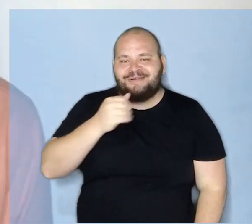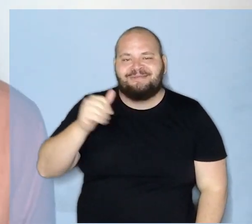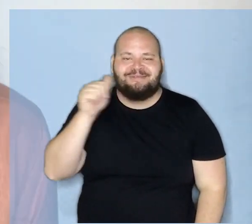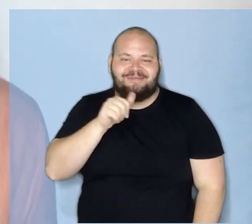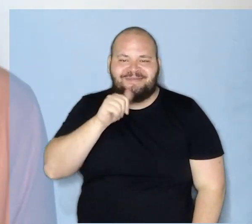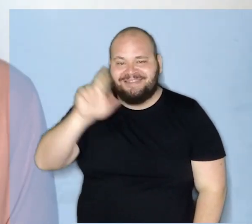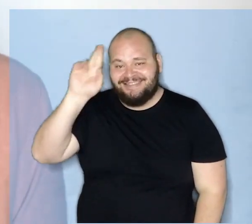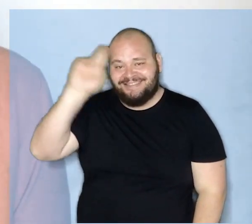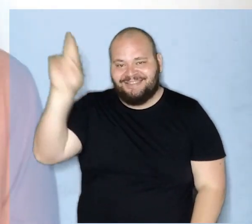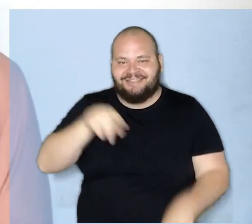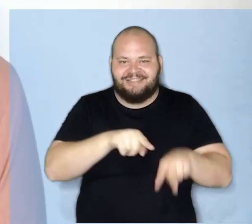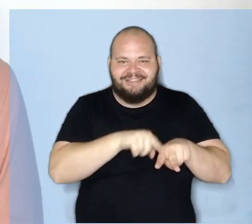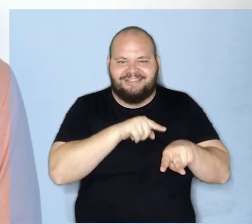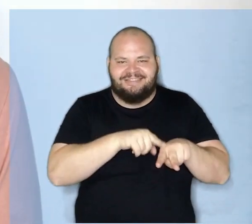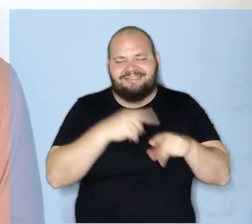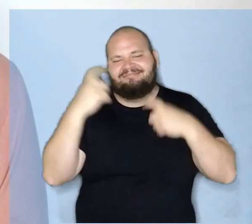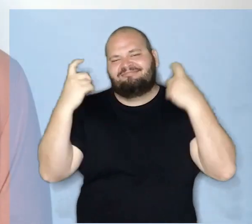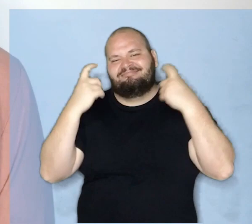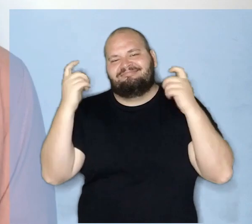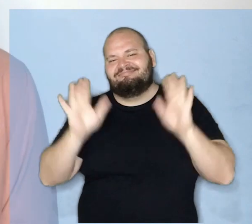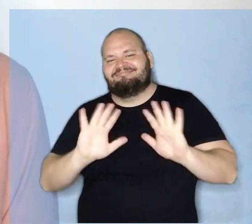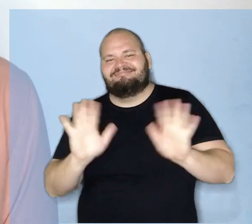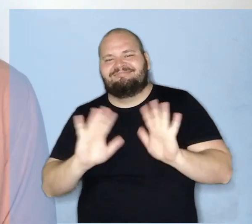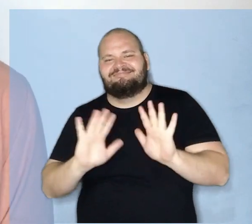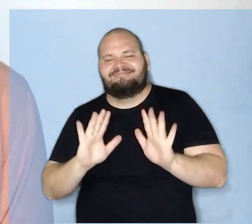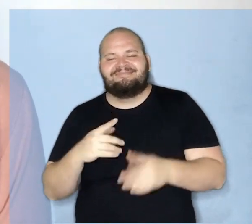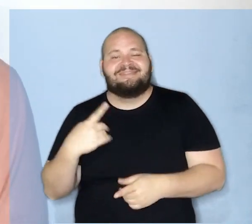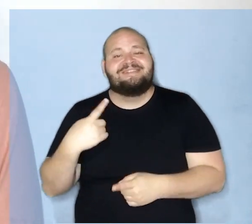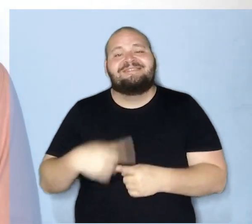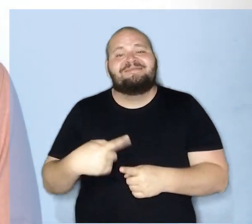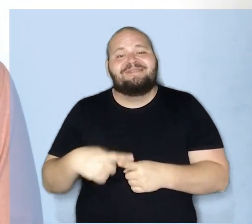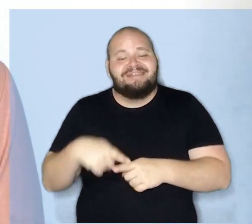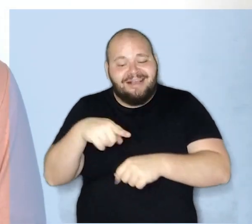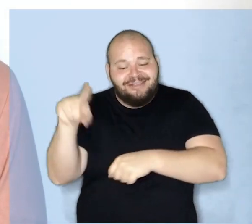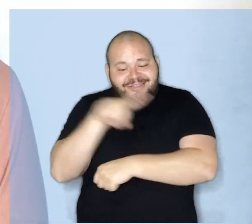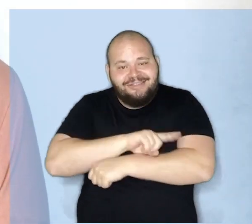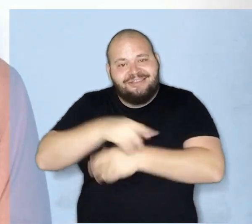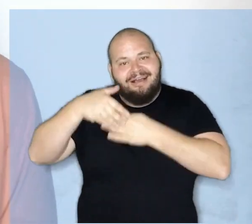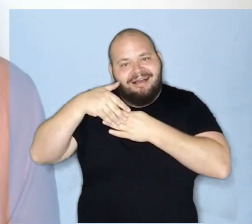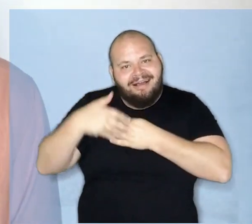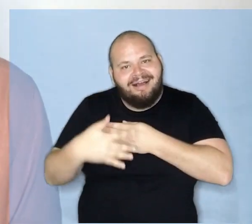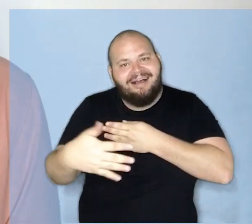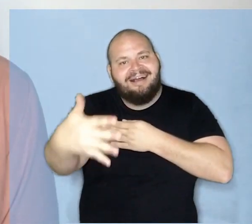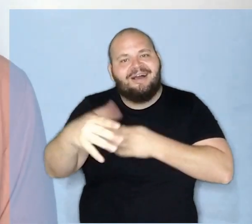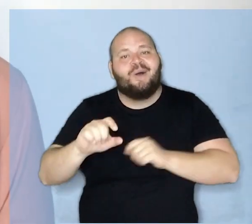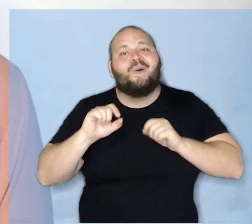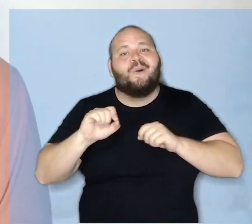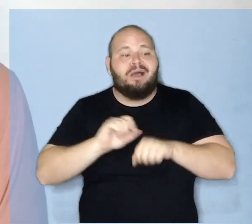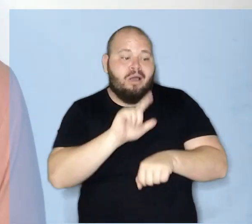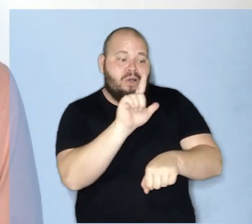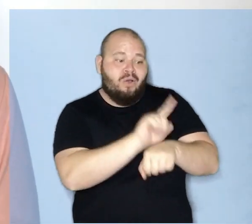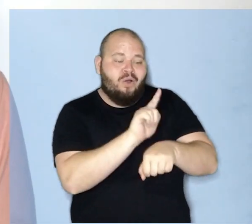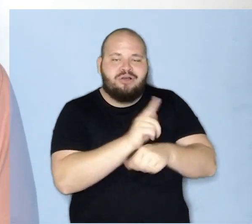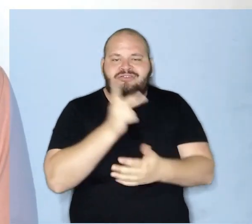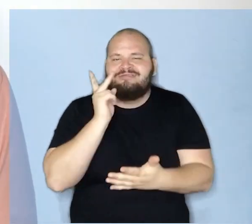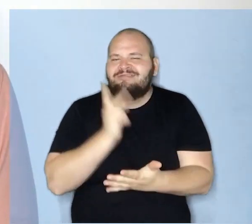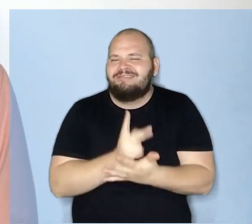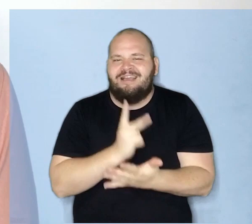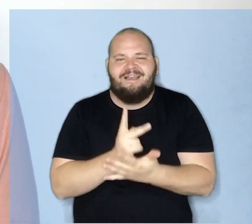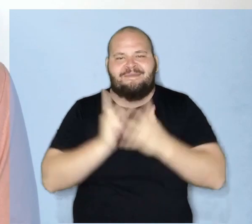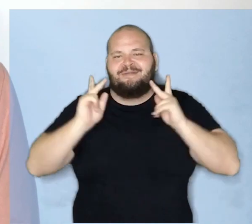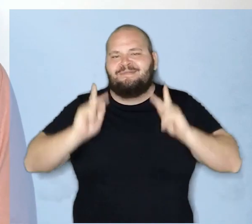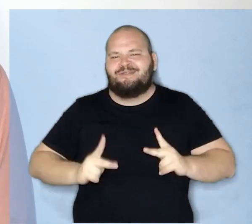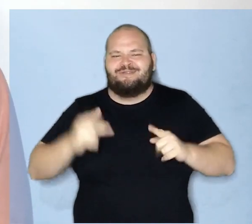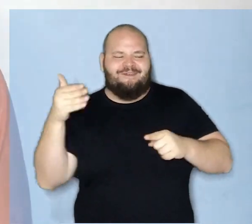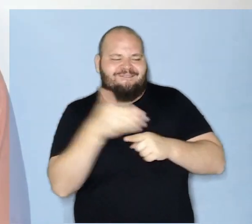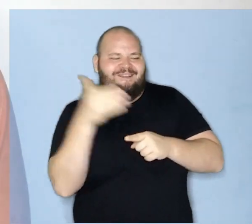chinelo não se importaram. Porque a partir daquele dia, A loja estava sempre cheia de